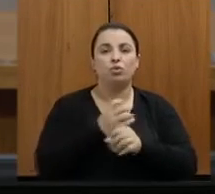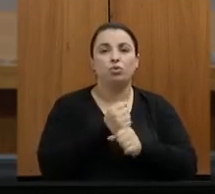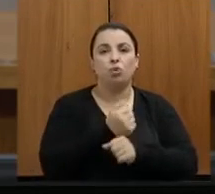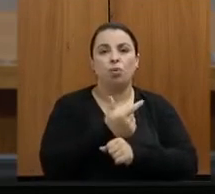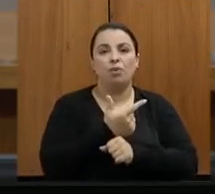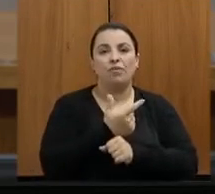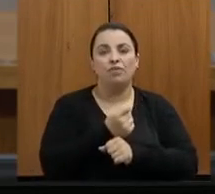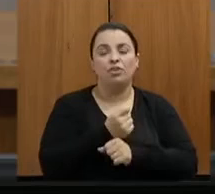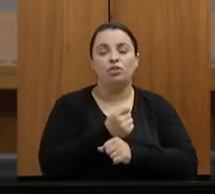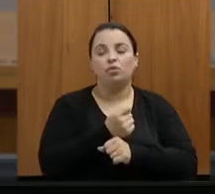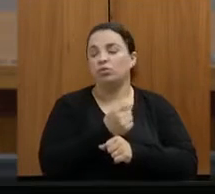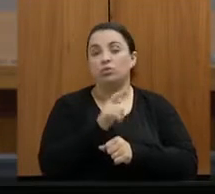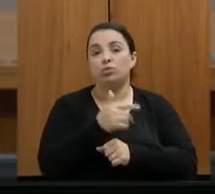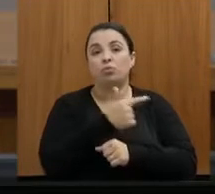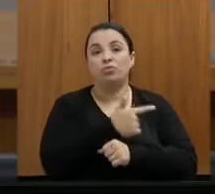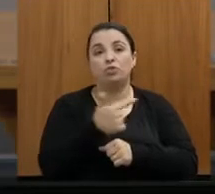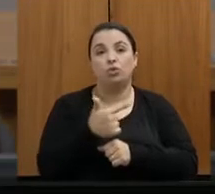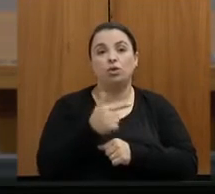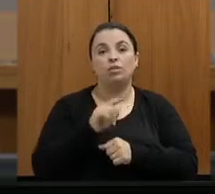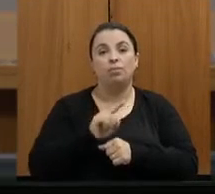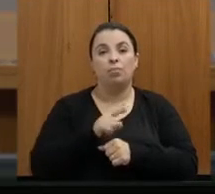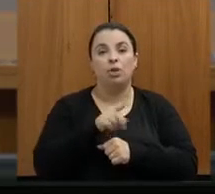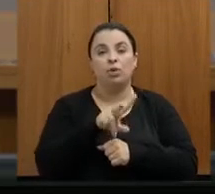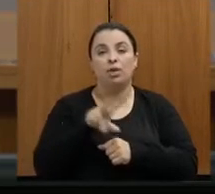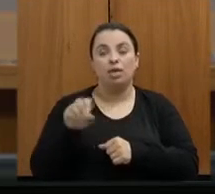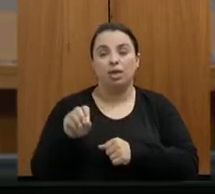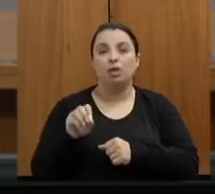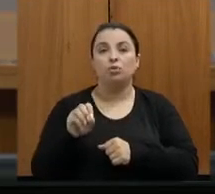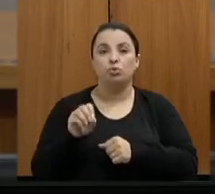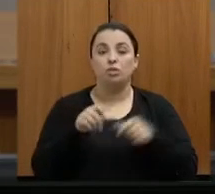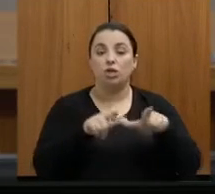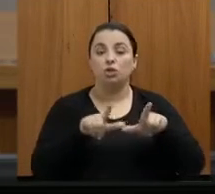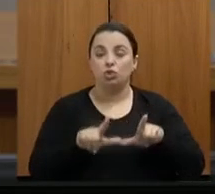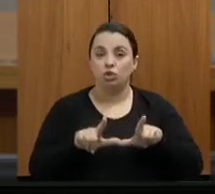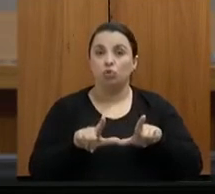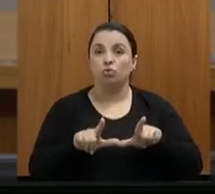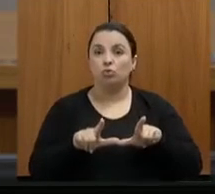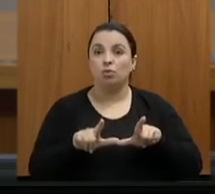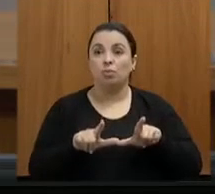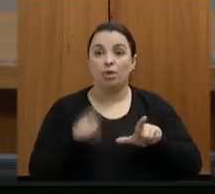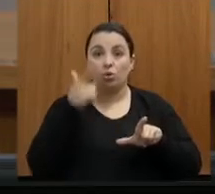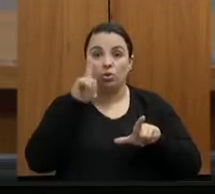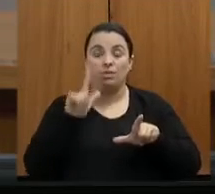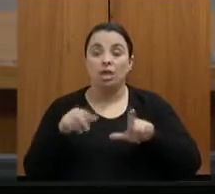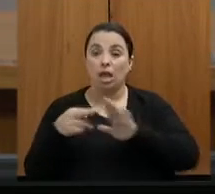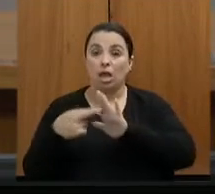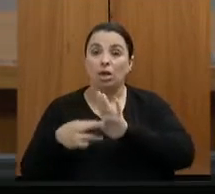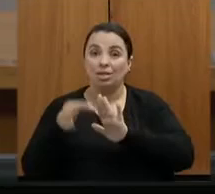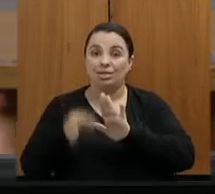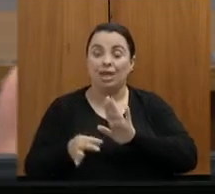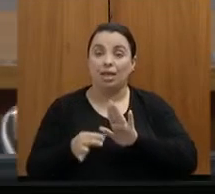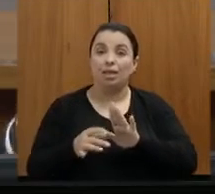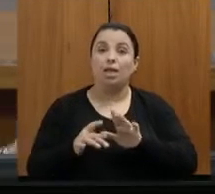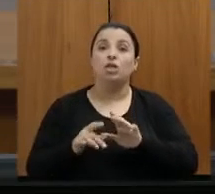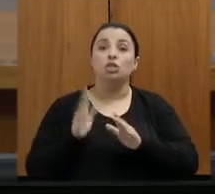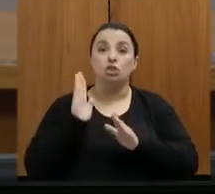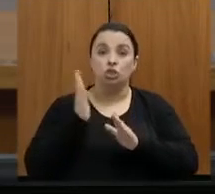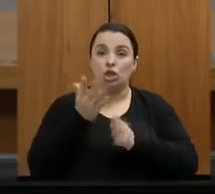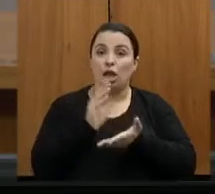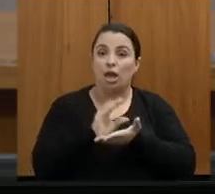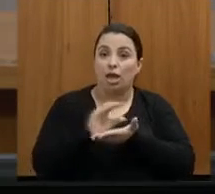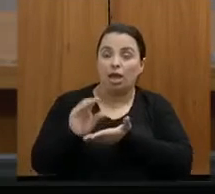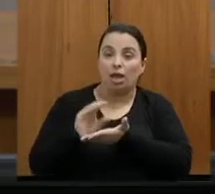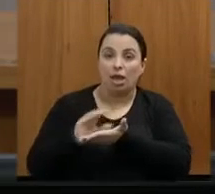.500 títulos, em que o Estado já repassou os recursos aos municípios. A minha equipe, junto com a agência, junto com a